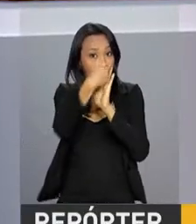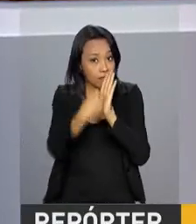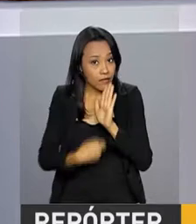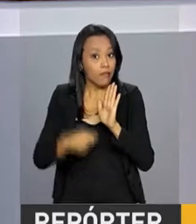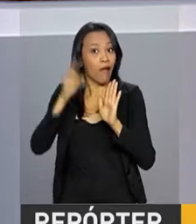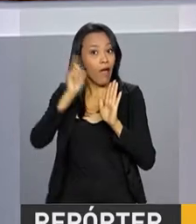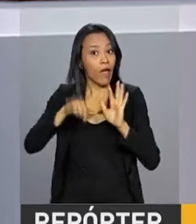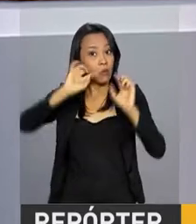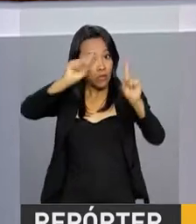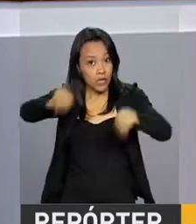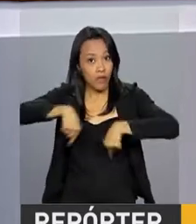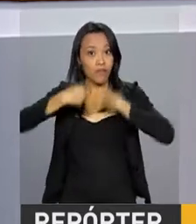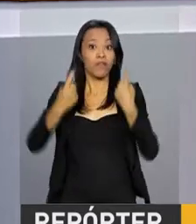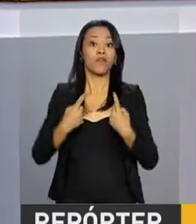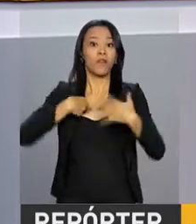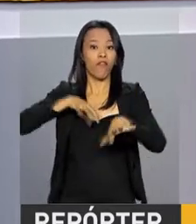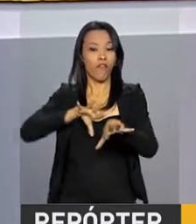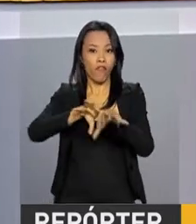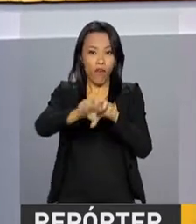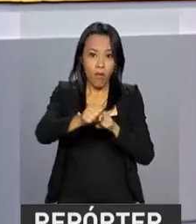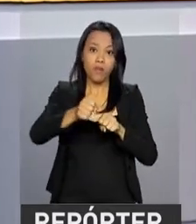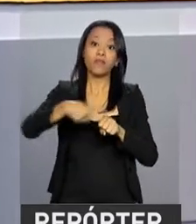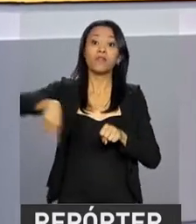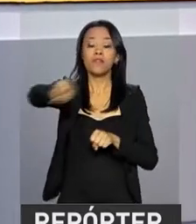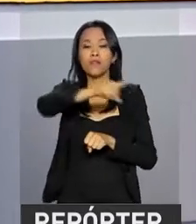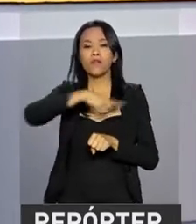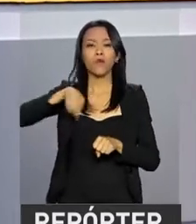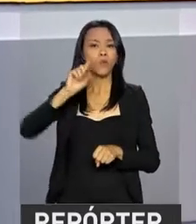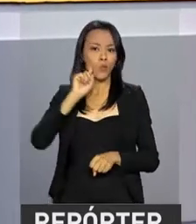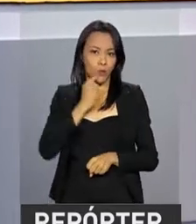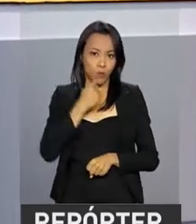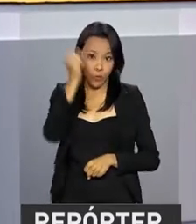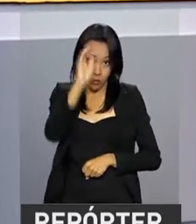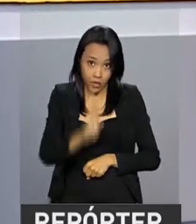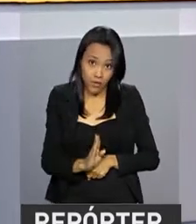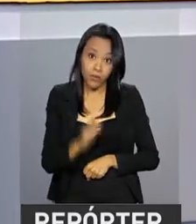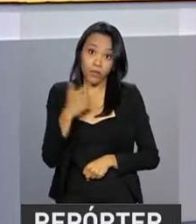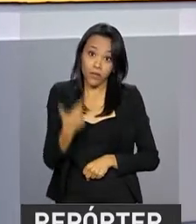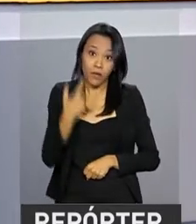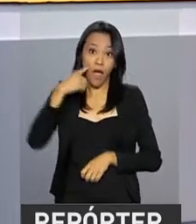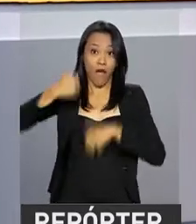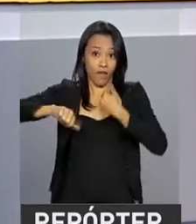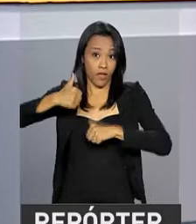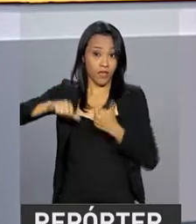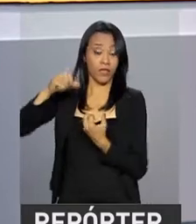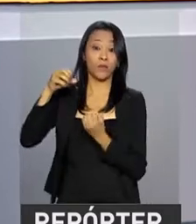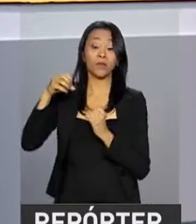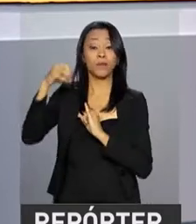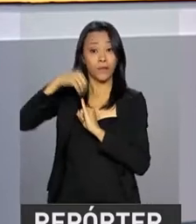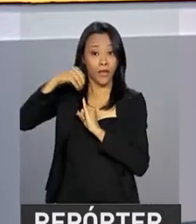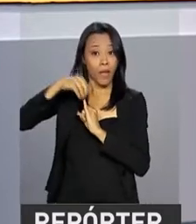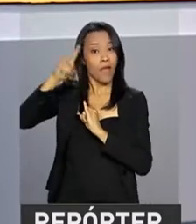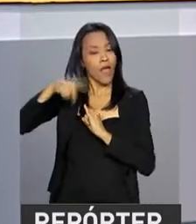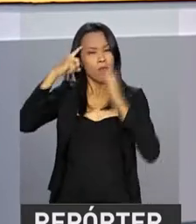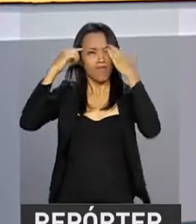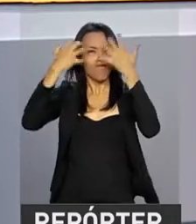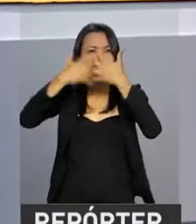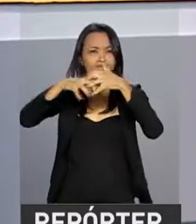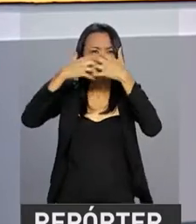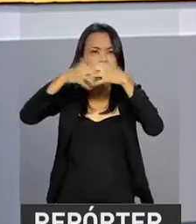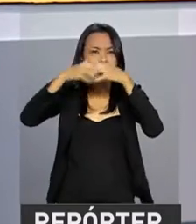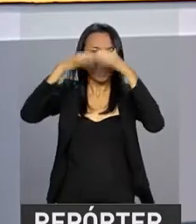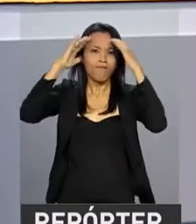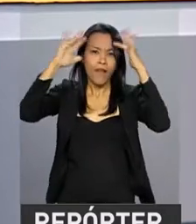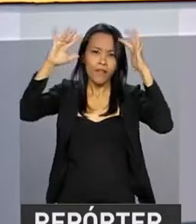os desafios para a formação educacional de surdos no Brasil. Na avaliação do INEP, uma forma de refletir sobre inclusão e